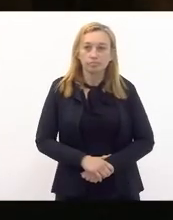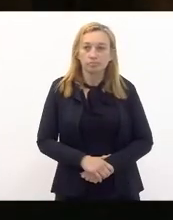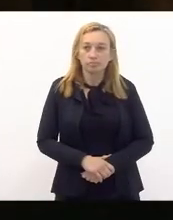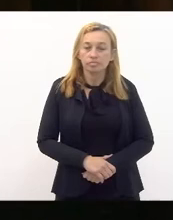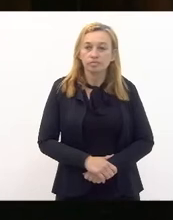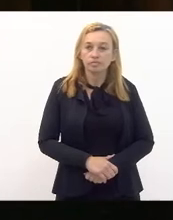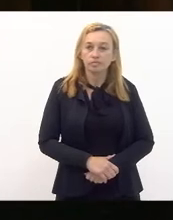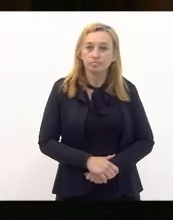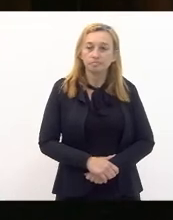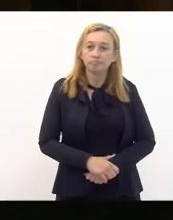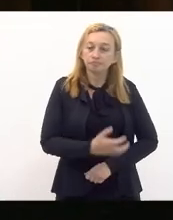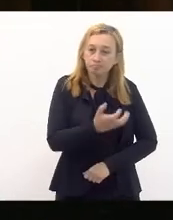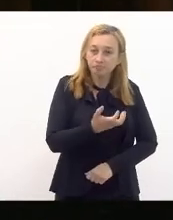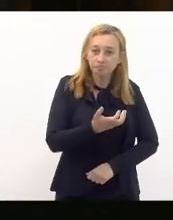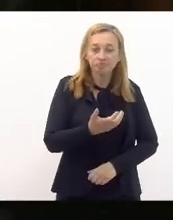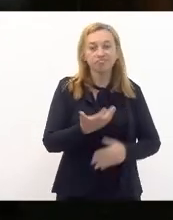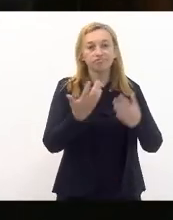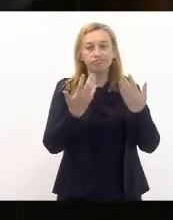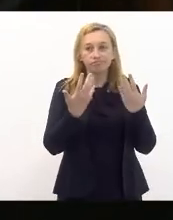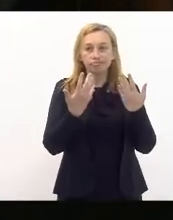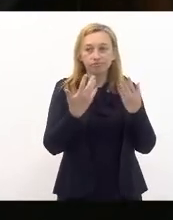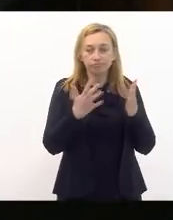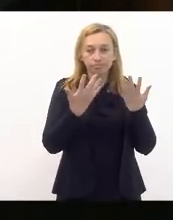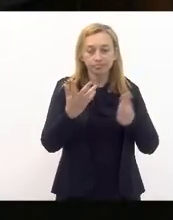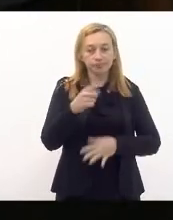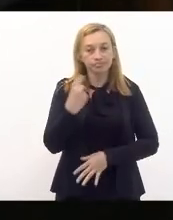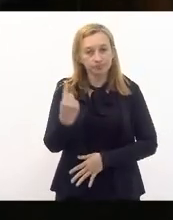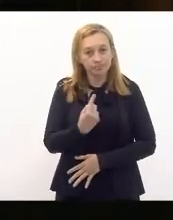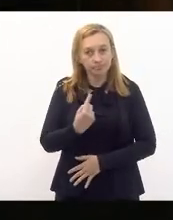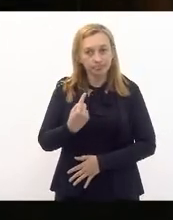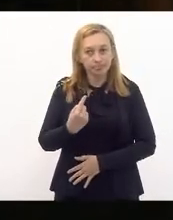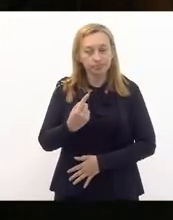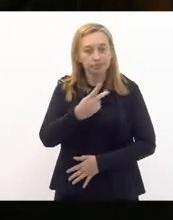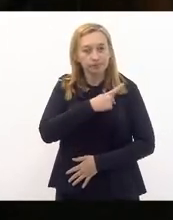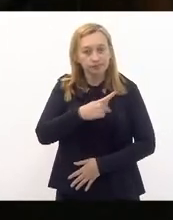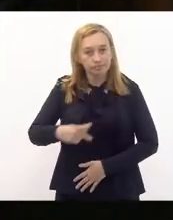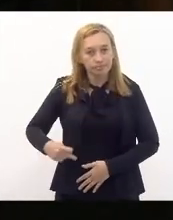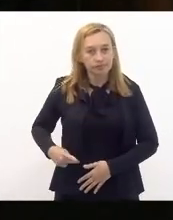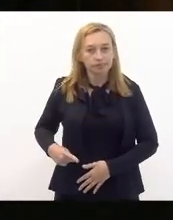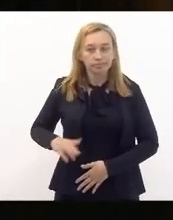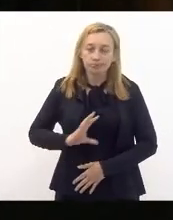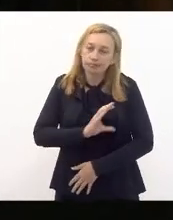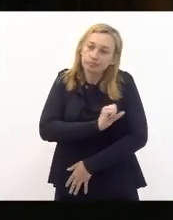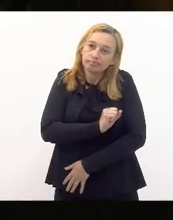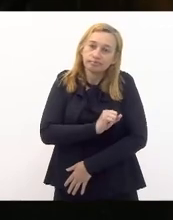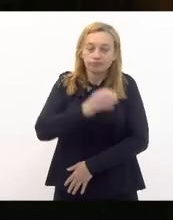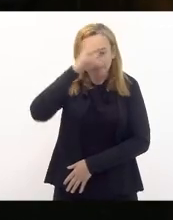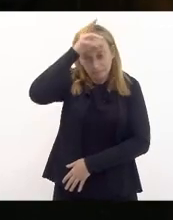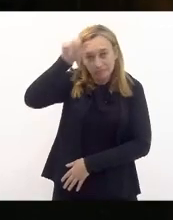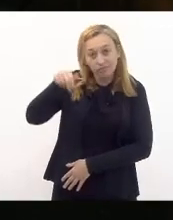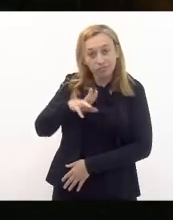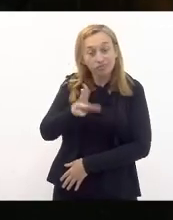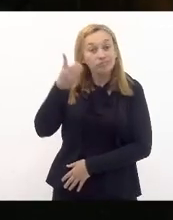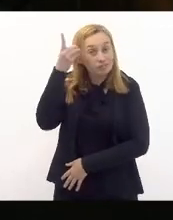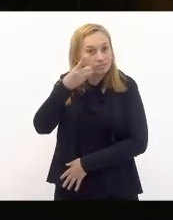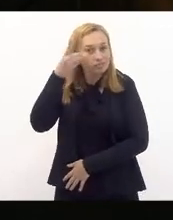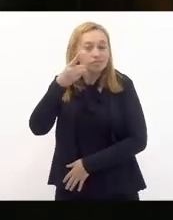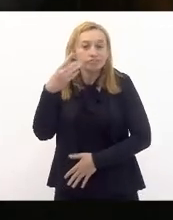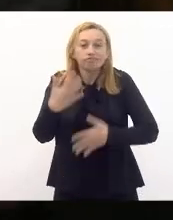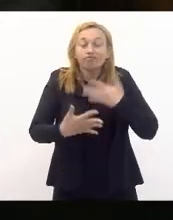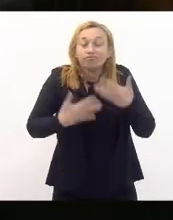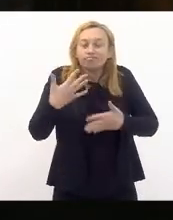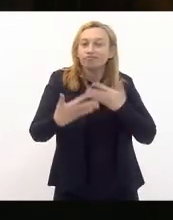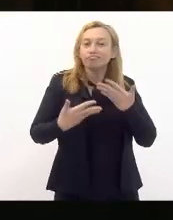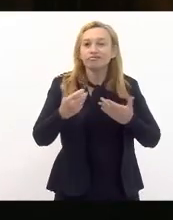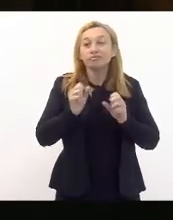Eu quero fazer uma saudação a nossa querida Presidente Deputado tia Ju novamente um prazer